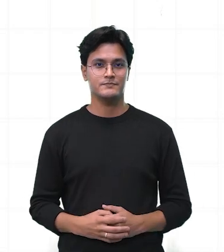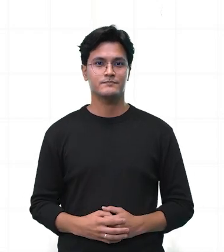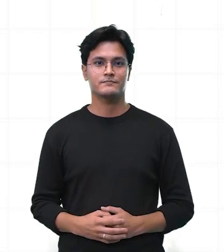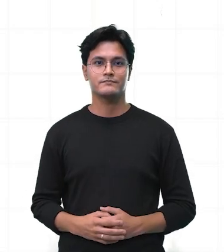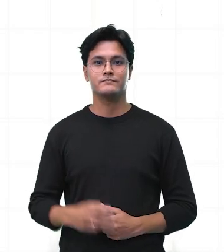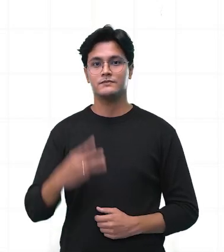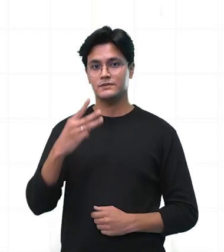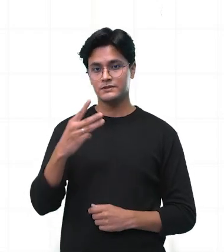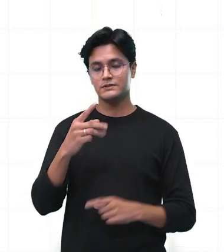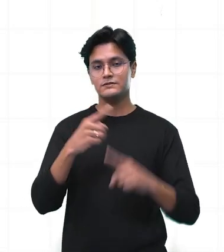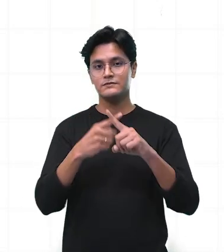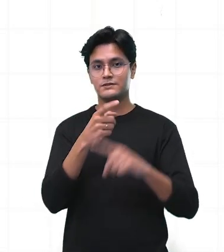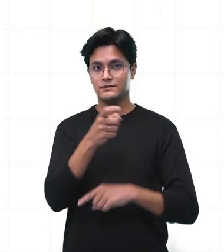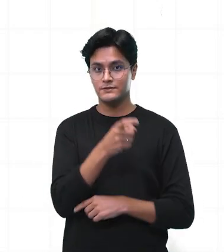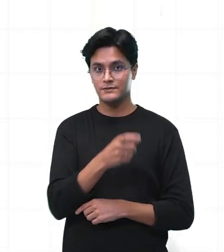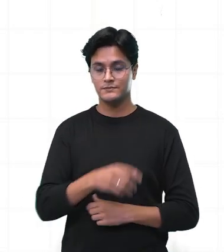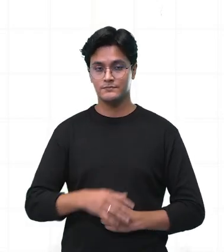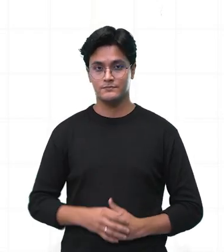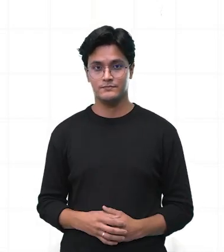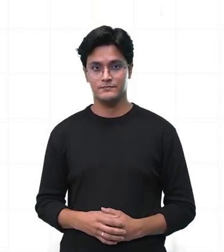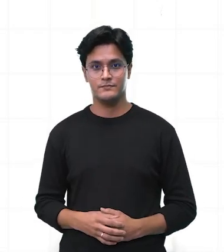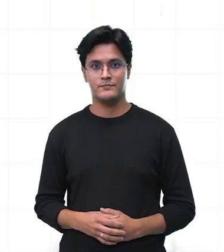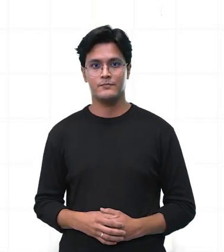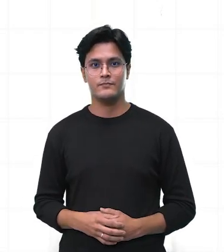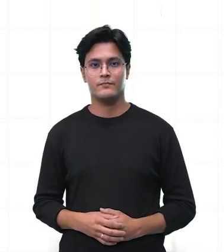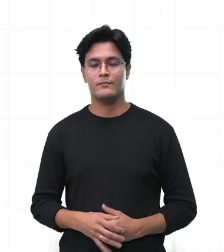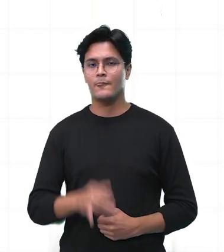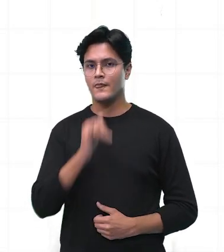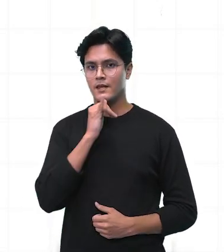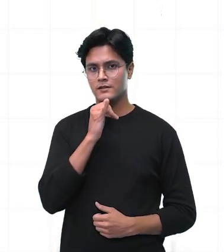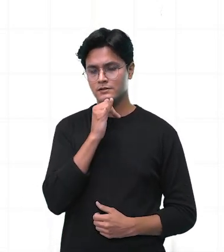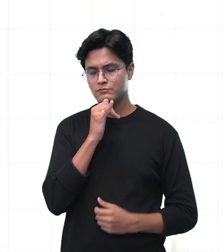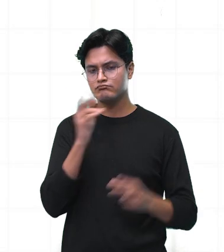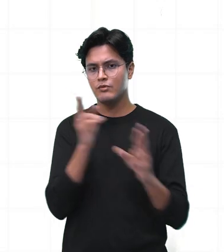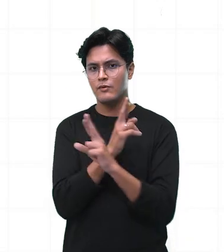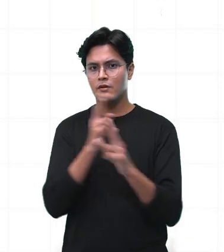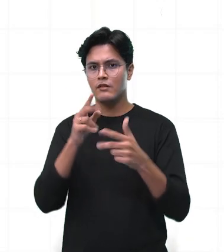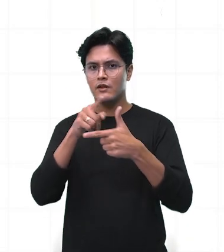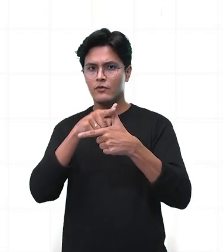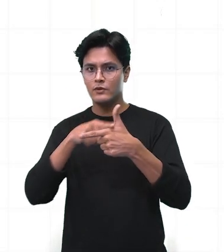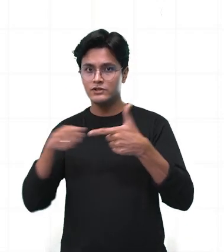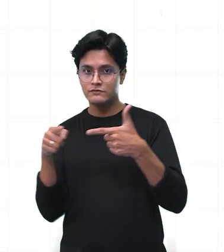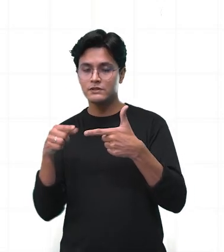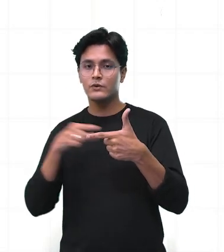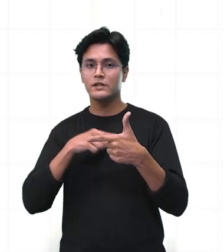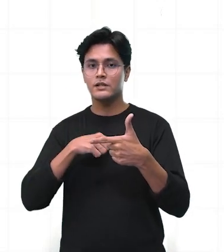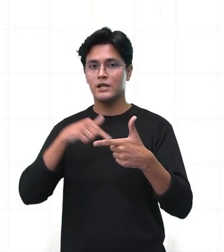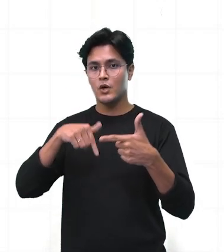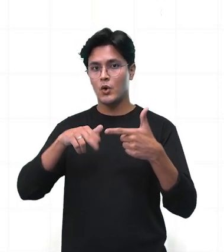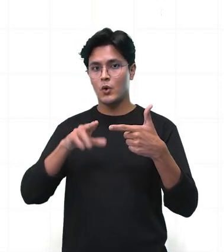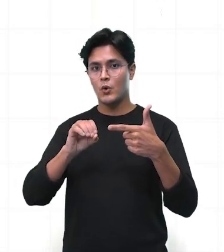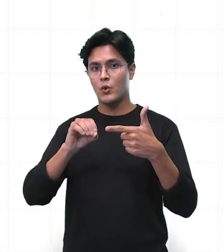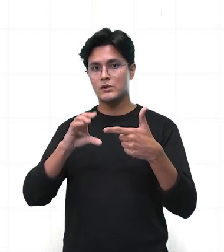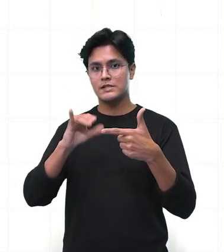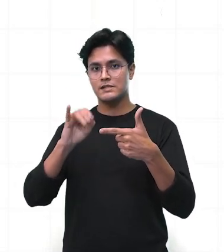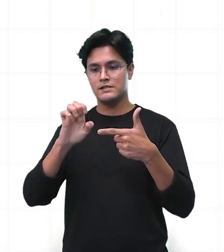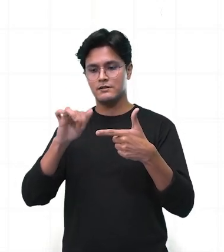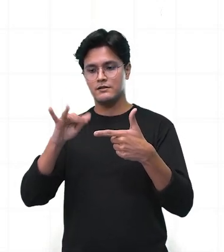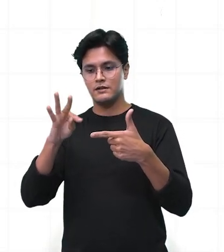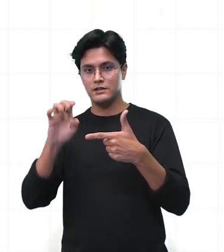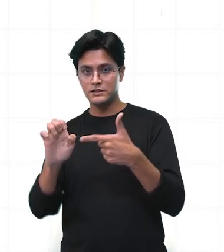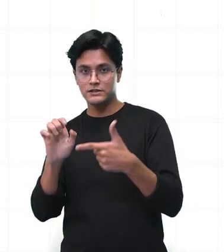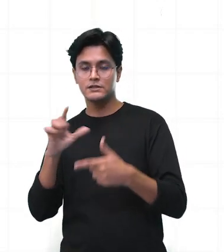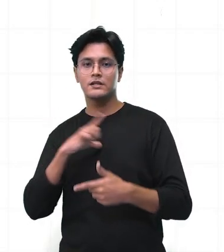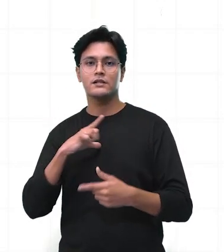3 vezes x. Quando eu falo sobre divisão, que trata-se de quociente, então eu tenho o